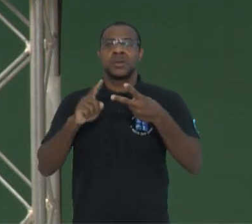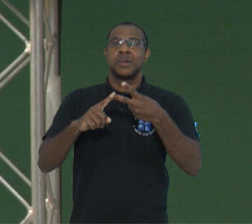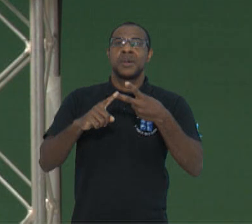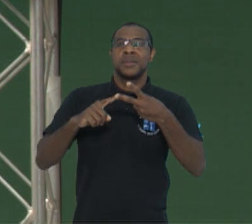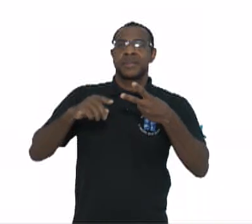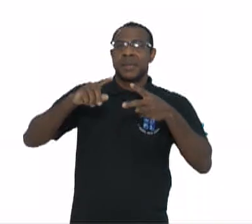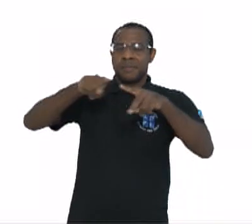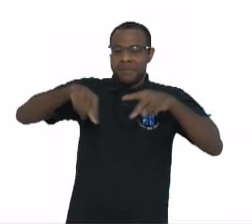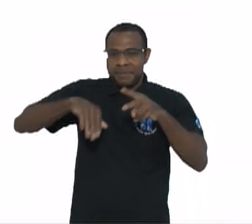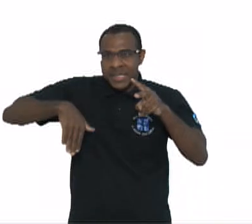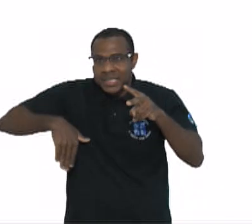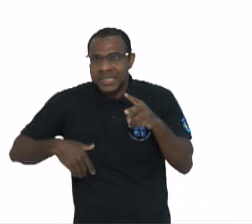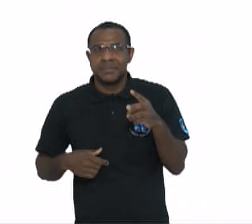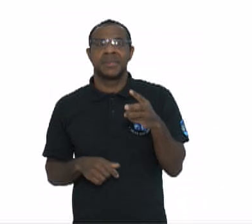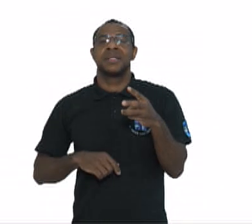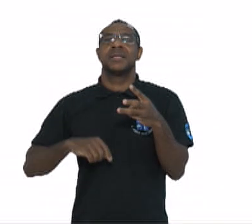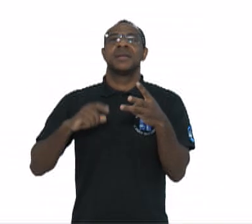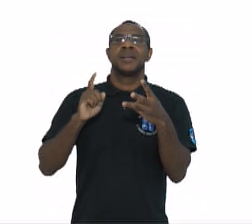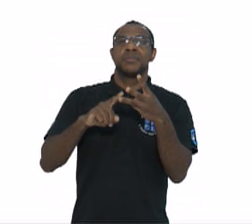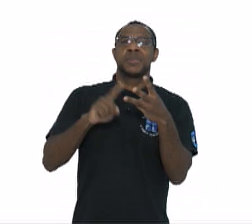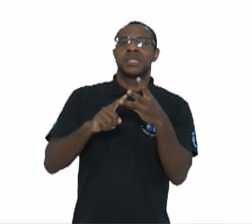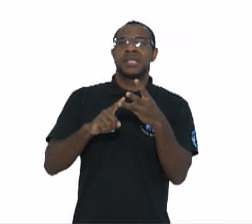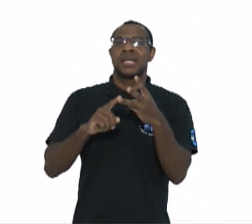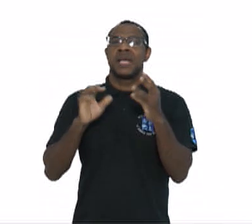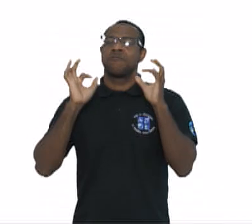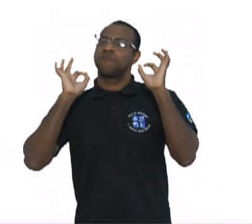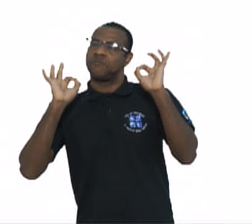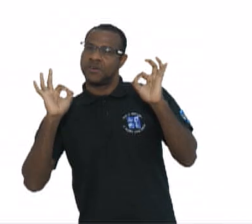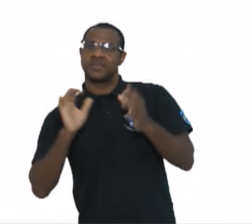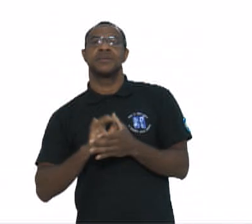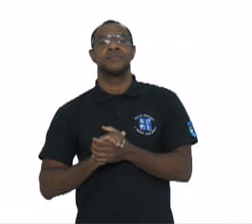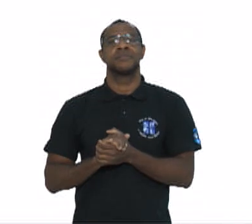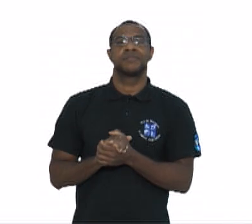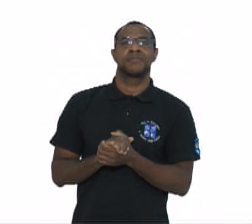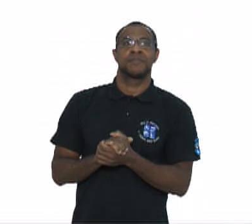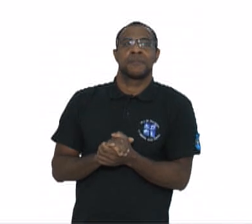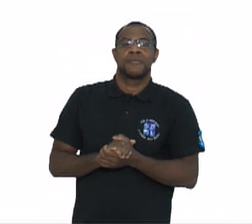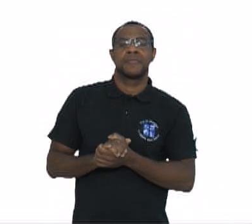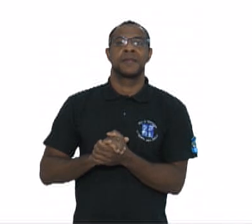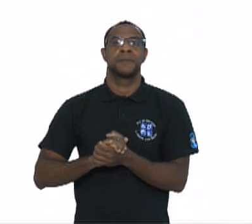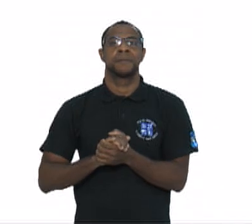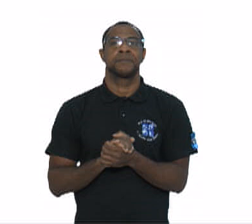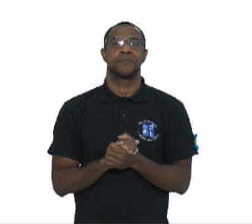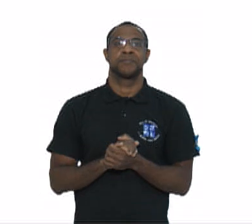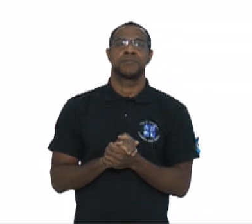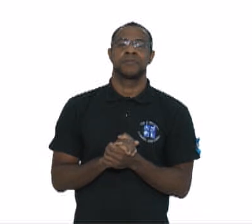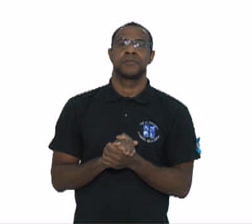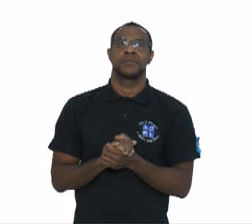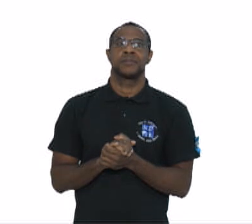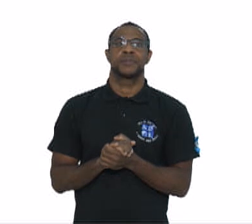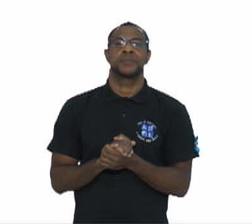nós temos because it features a pool and it's modern. Né?